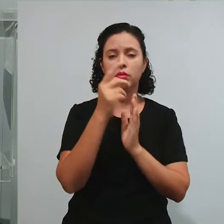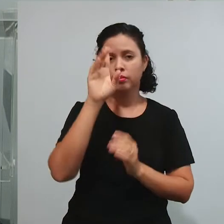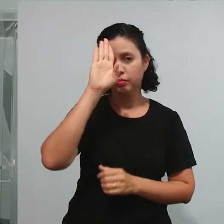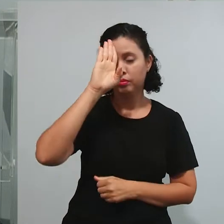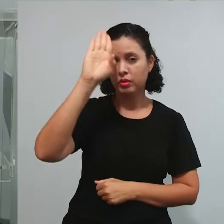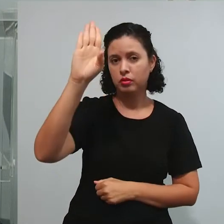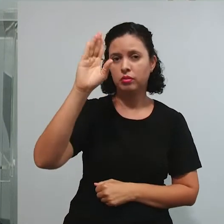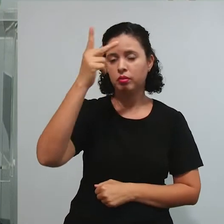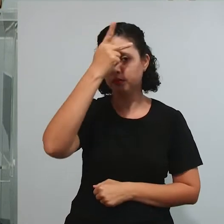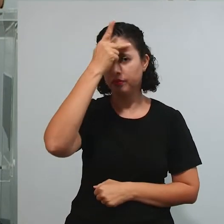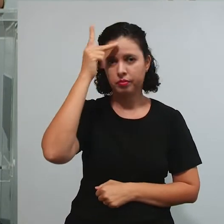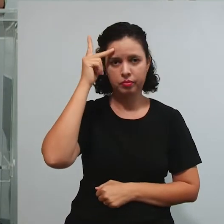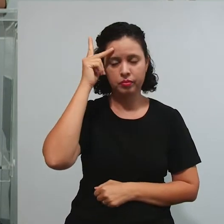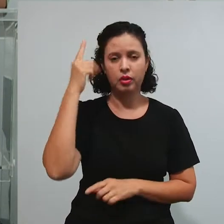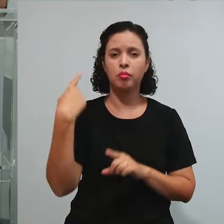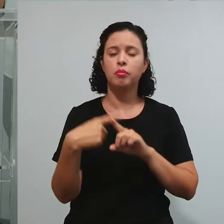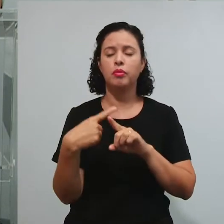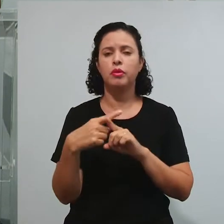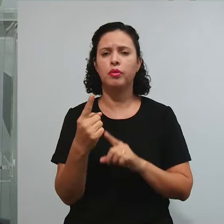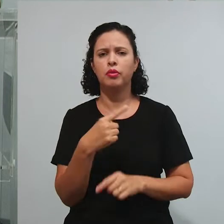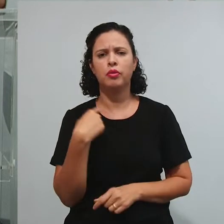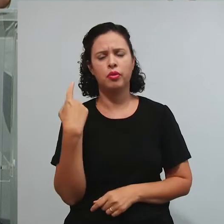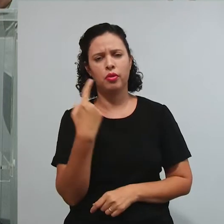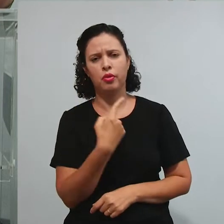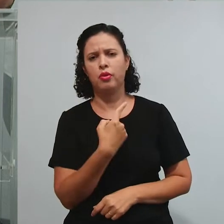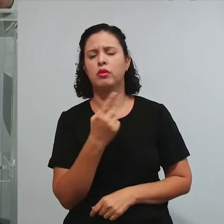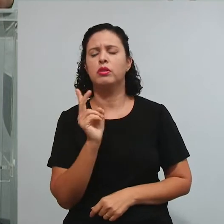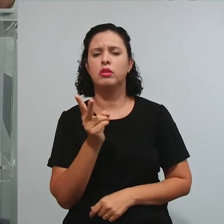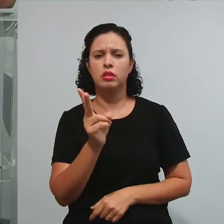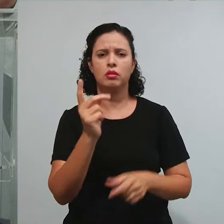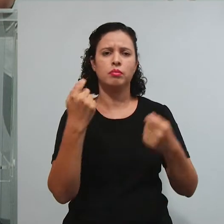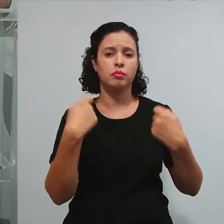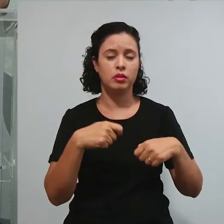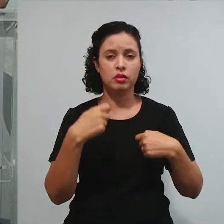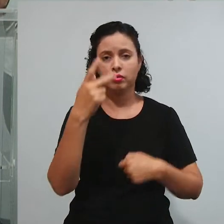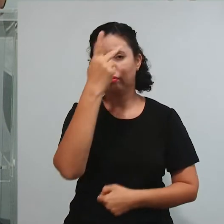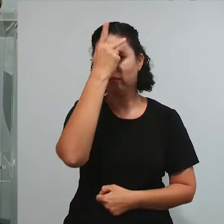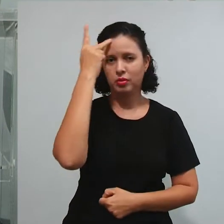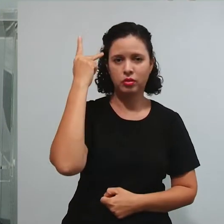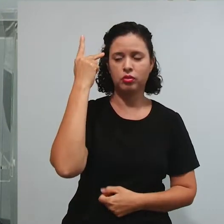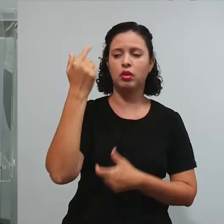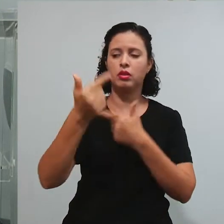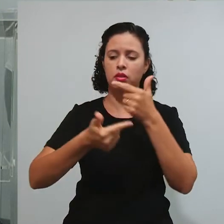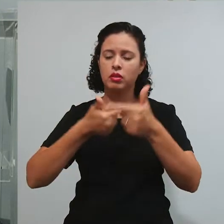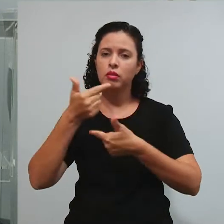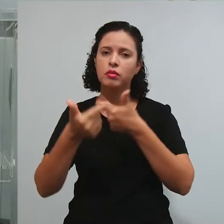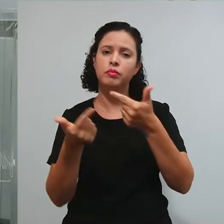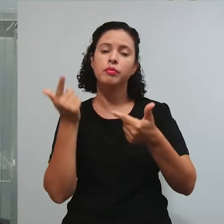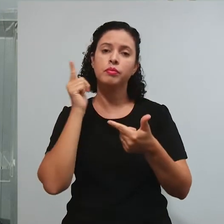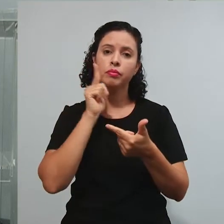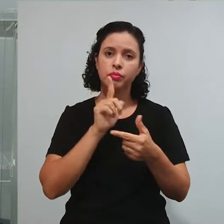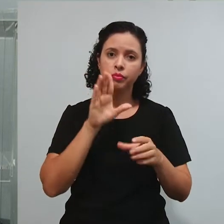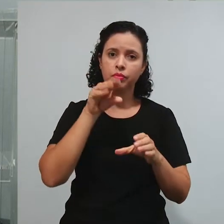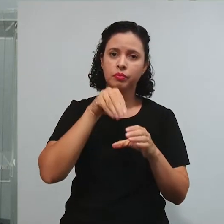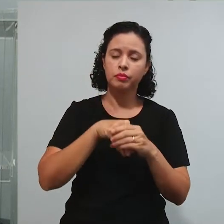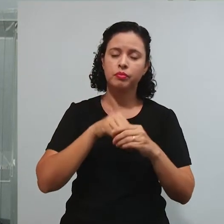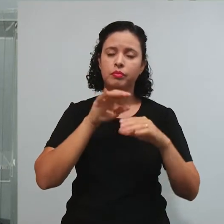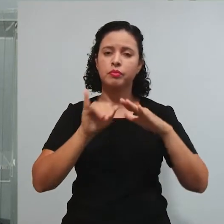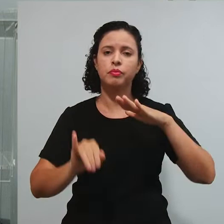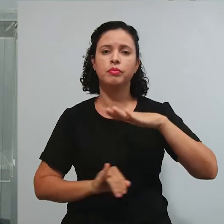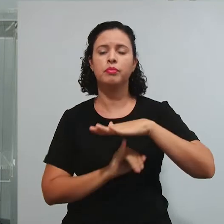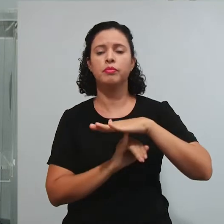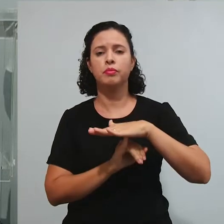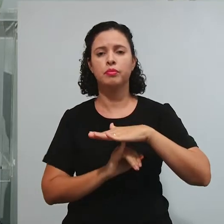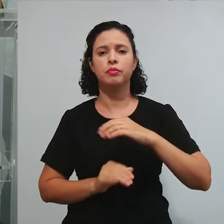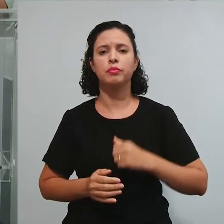as pessoas, porque a gente depende muito das pessoas para que tudo flua, né? Para que tudo aconteça dentro da